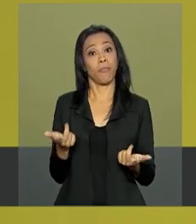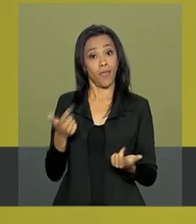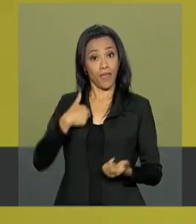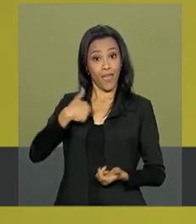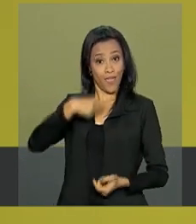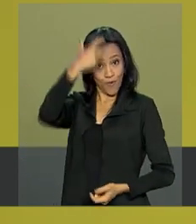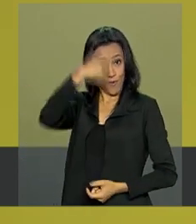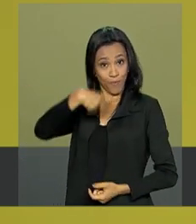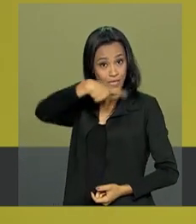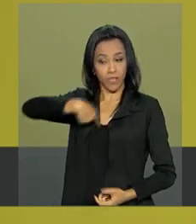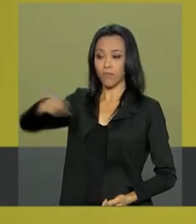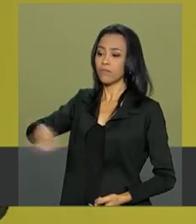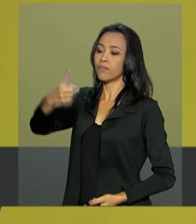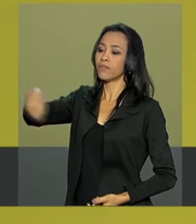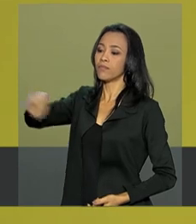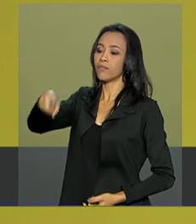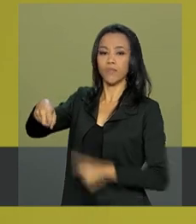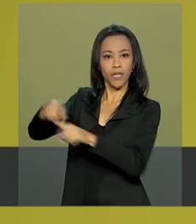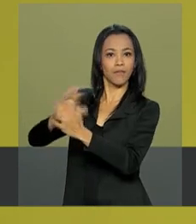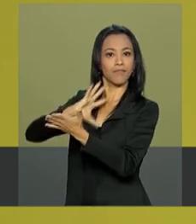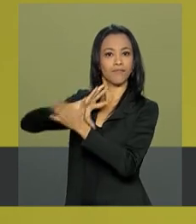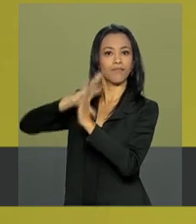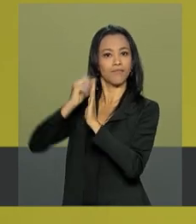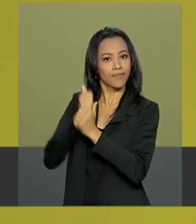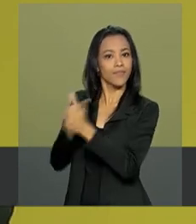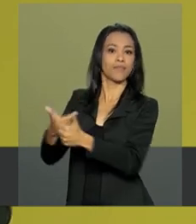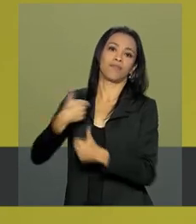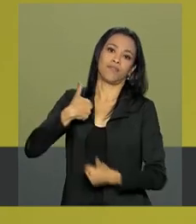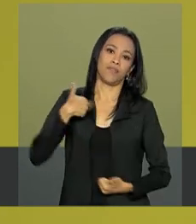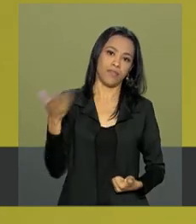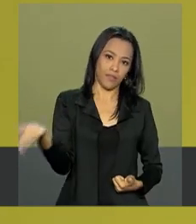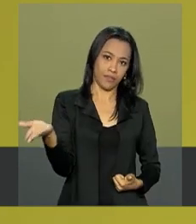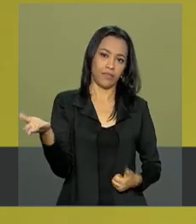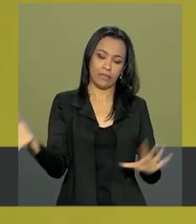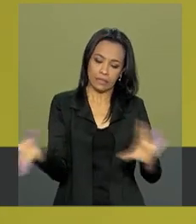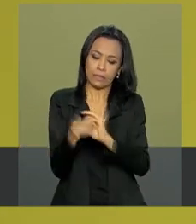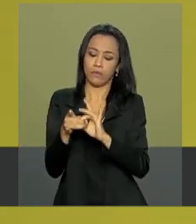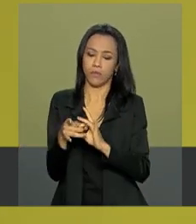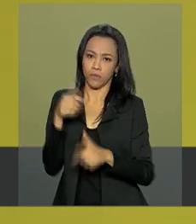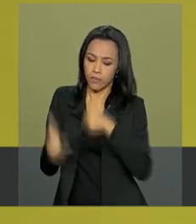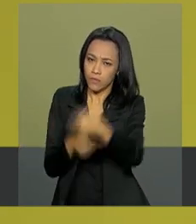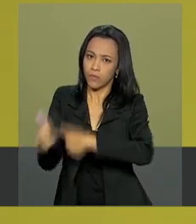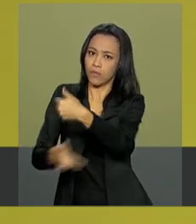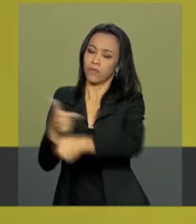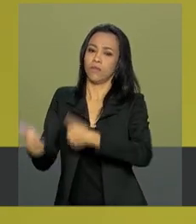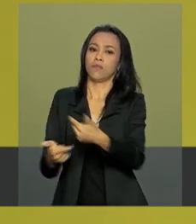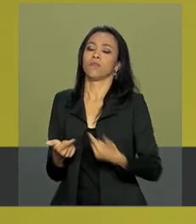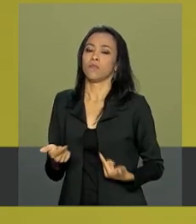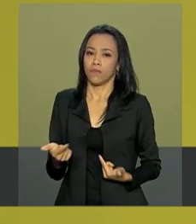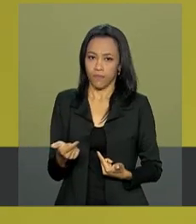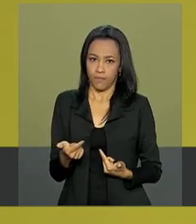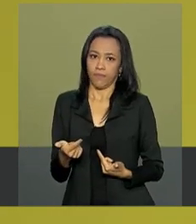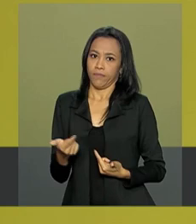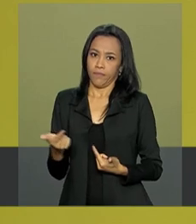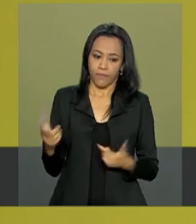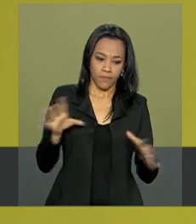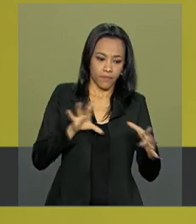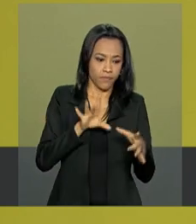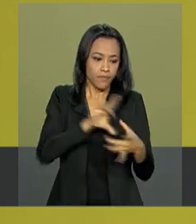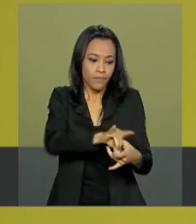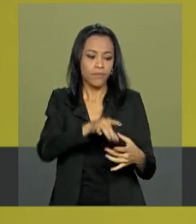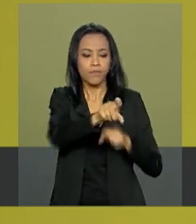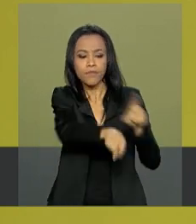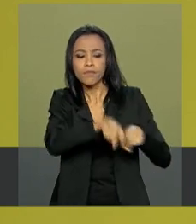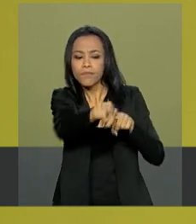mas a orquestra não desafina. E não desafina precisamente quando ela se une, se alia, se aliança com a agricultura, com o